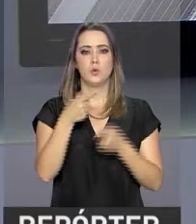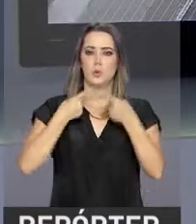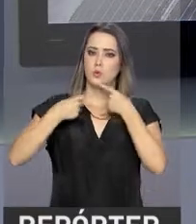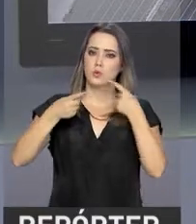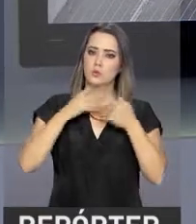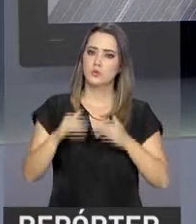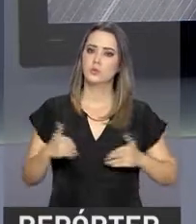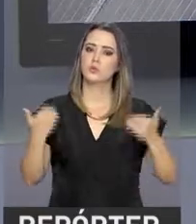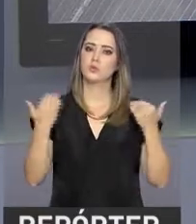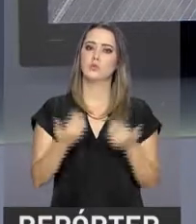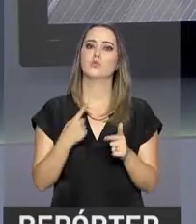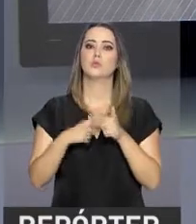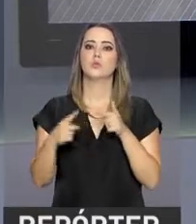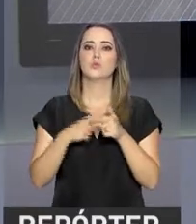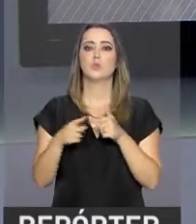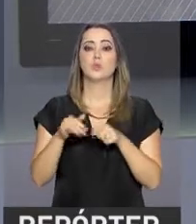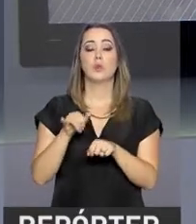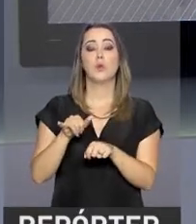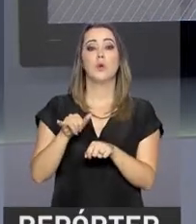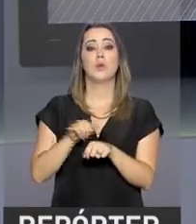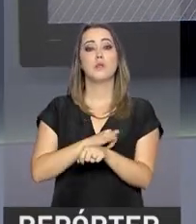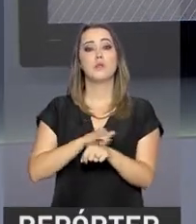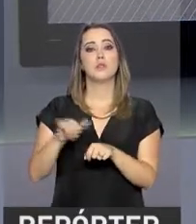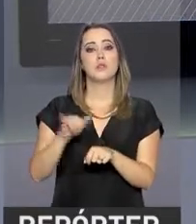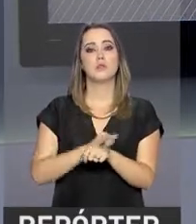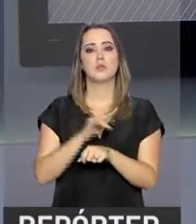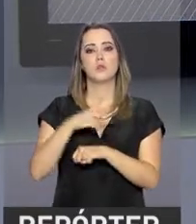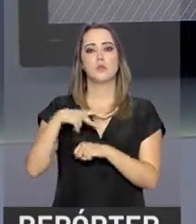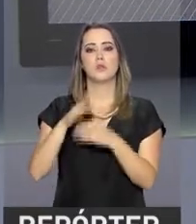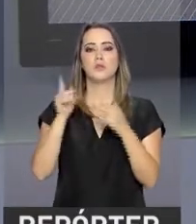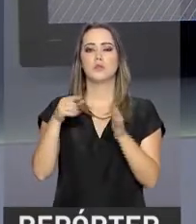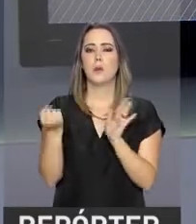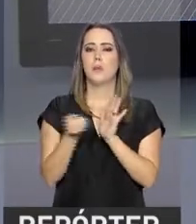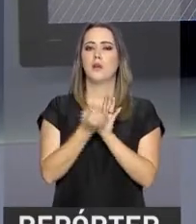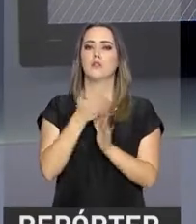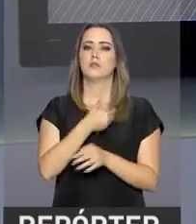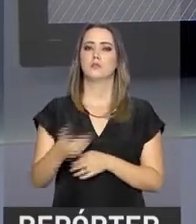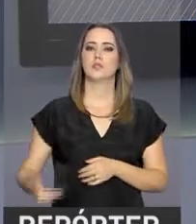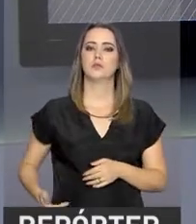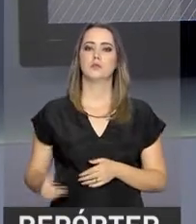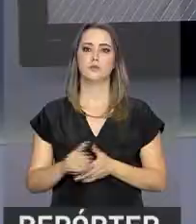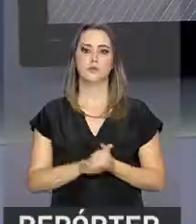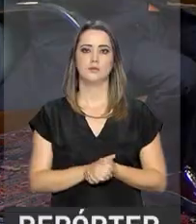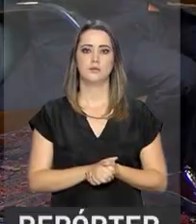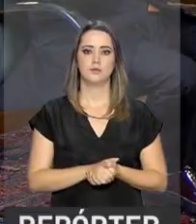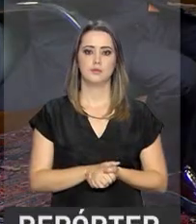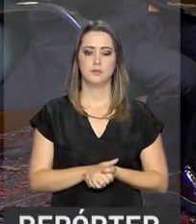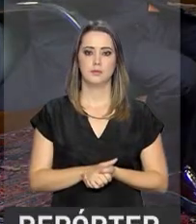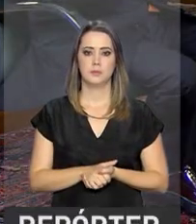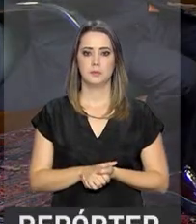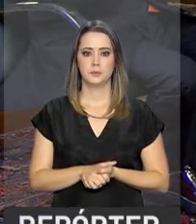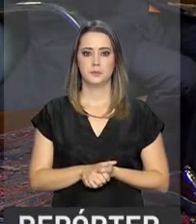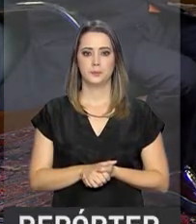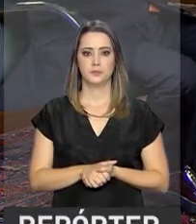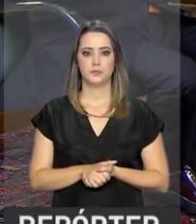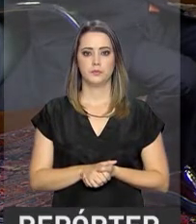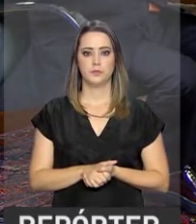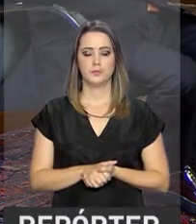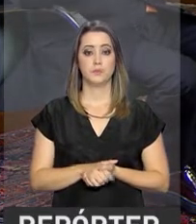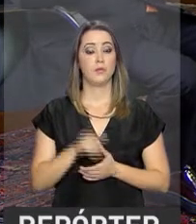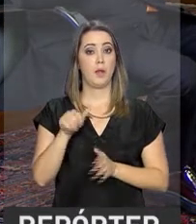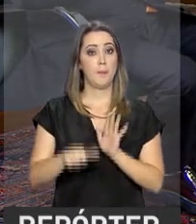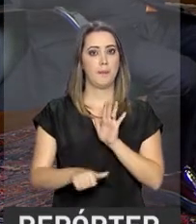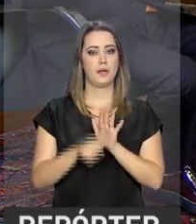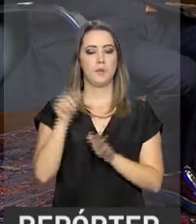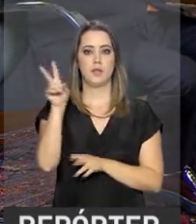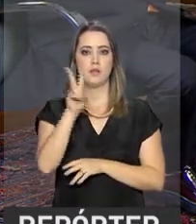diálogo eo enfrentamento a problemas estruturais do país são a marca do seu governo foi a primeira